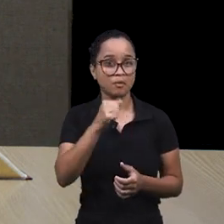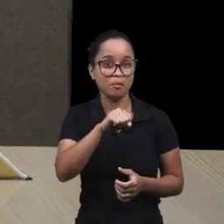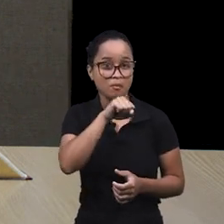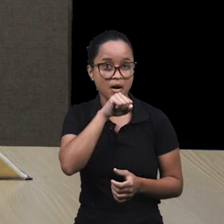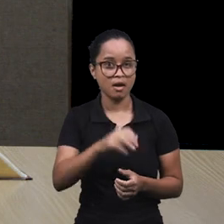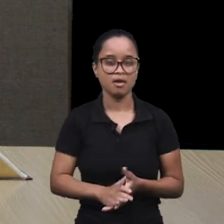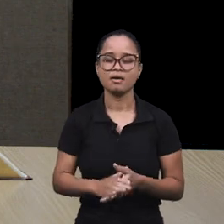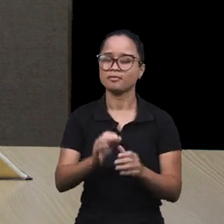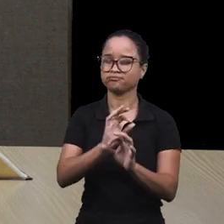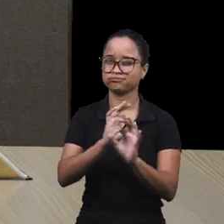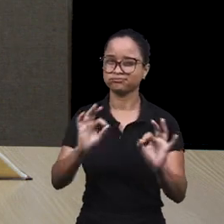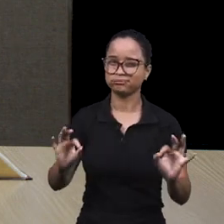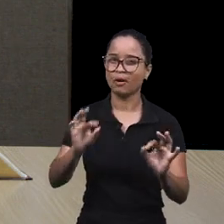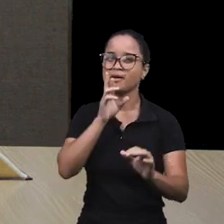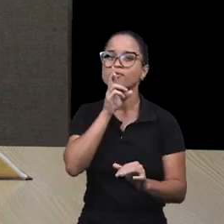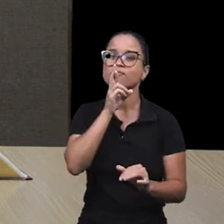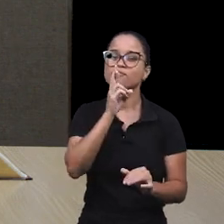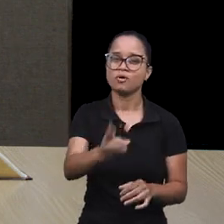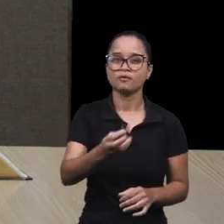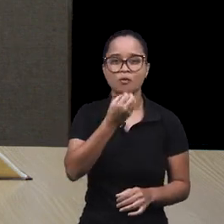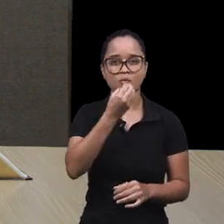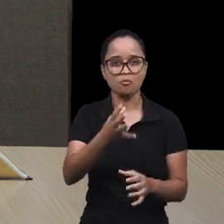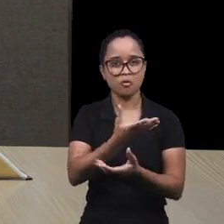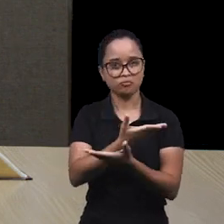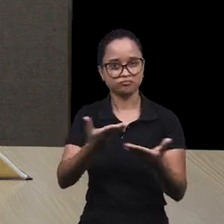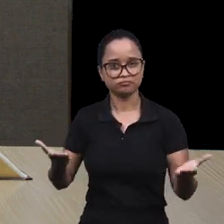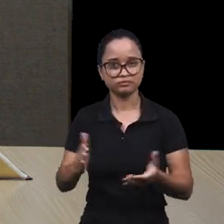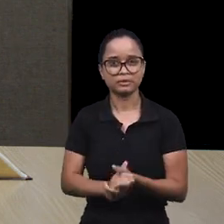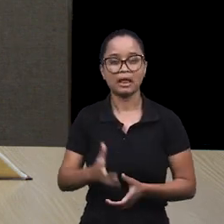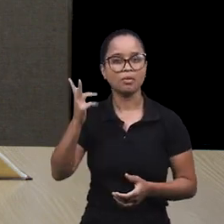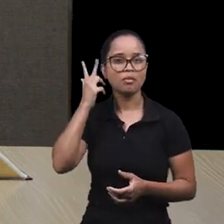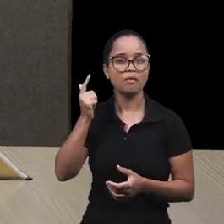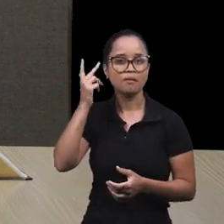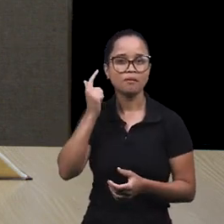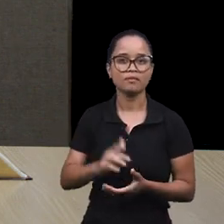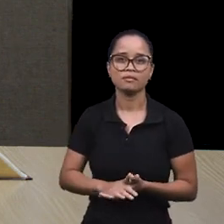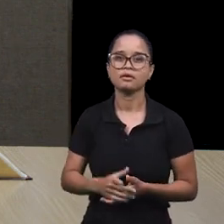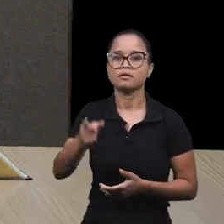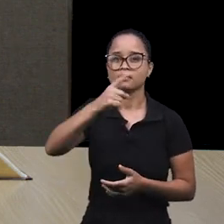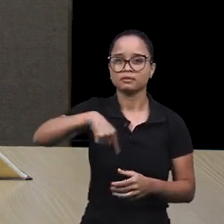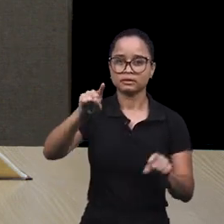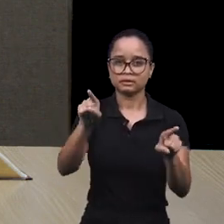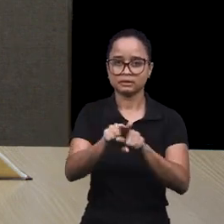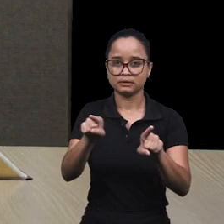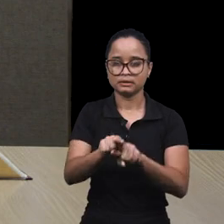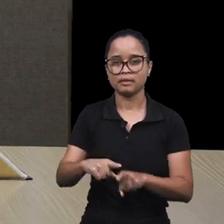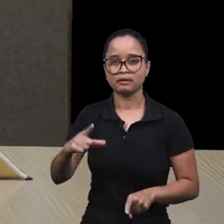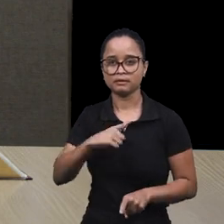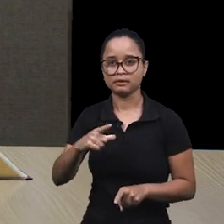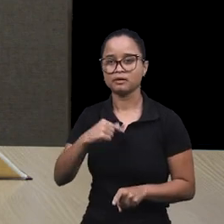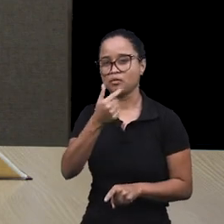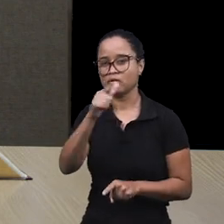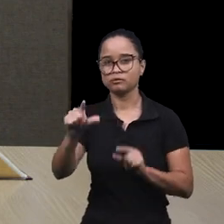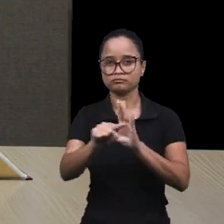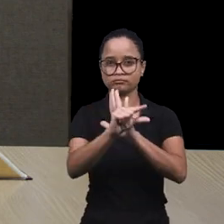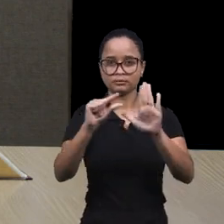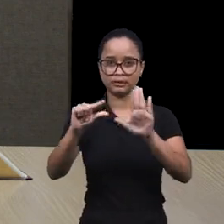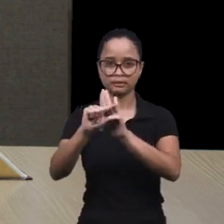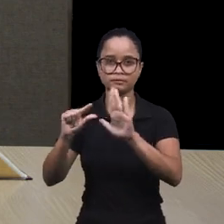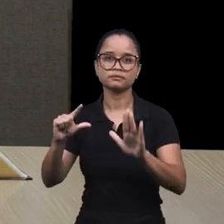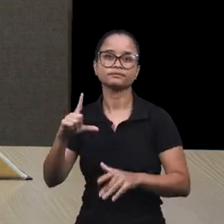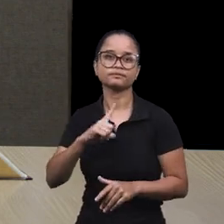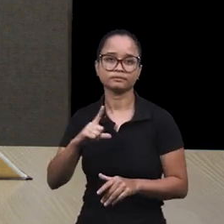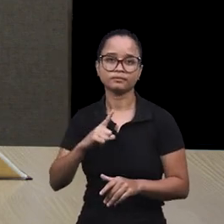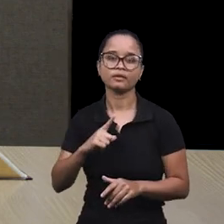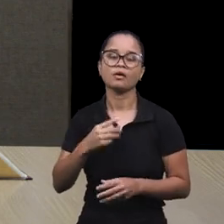mãe e, portanto, a resposta foi muito bem colocada. Naturalmente, nós temos também ainda outras citações de outros versículos,